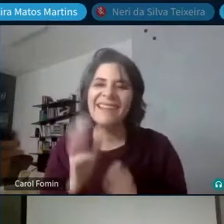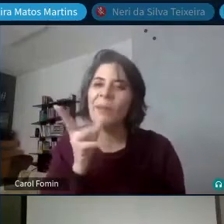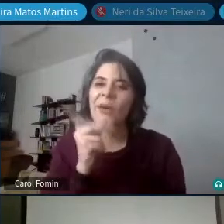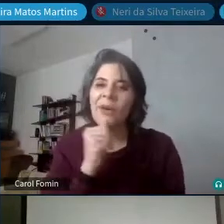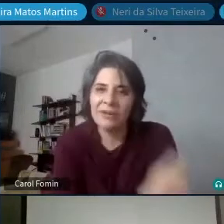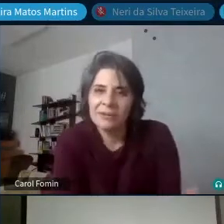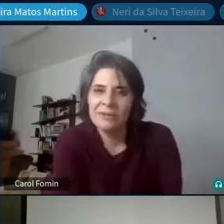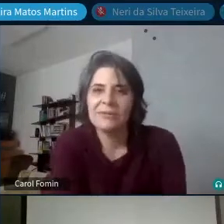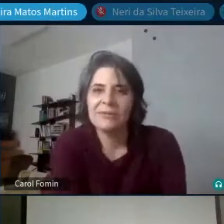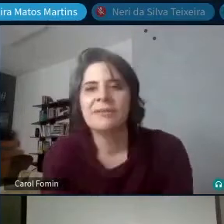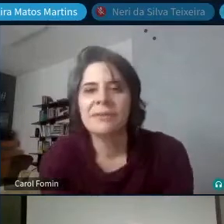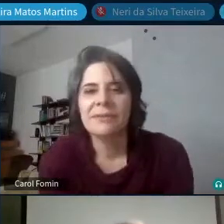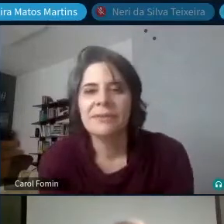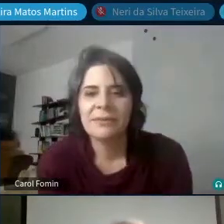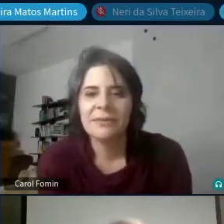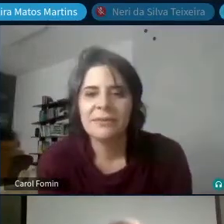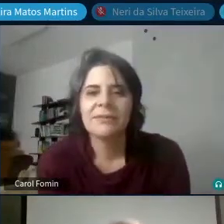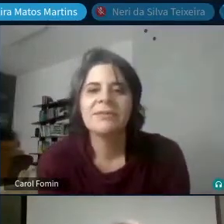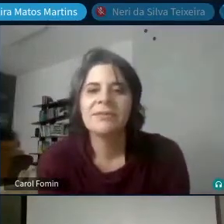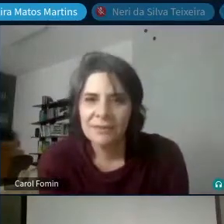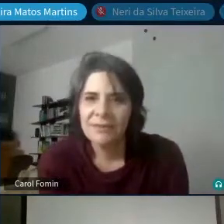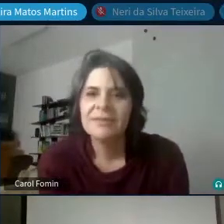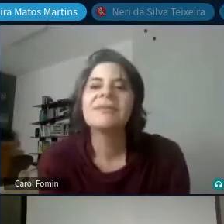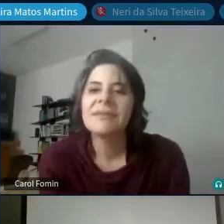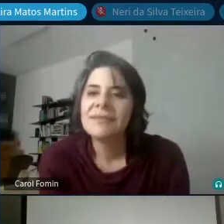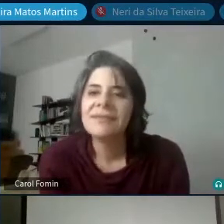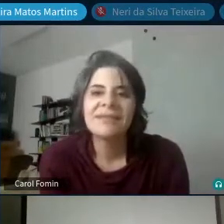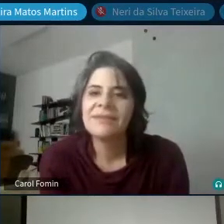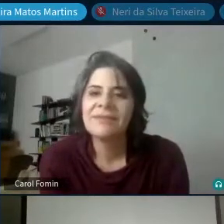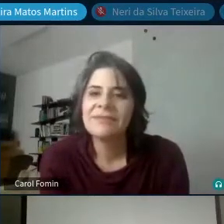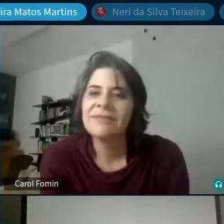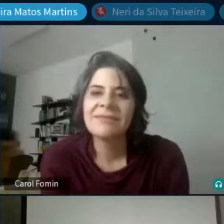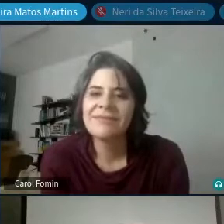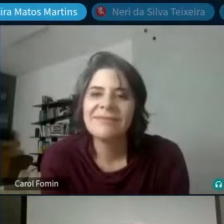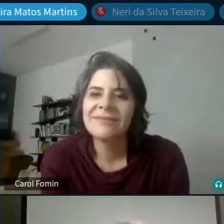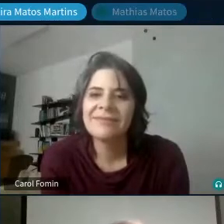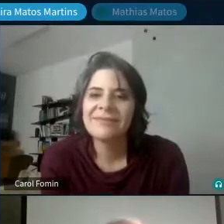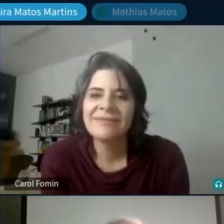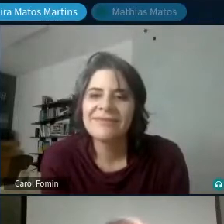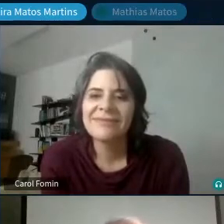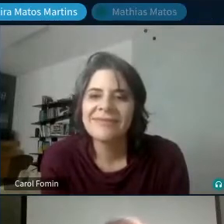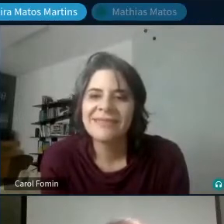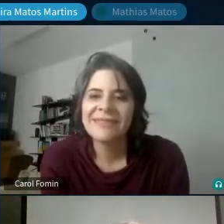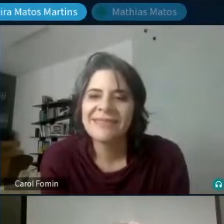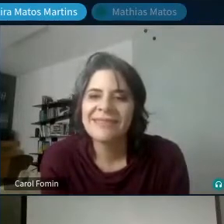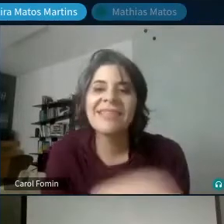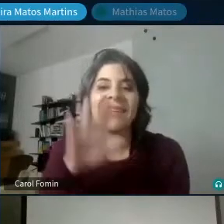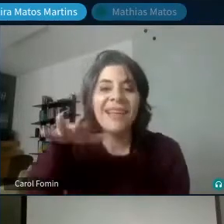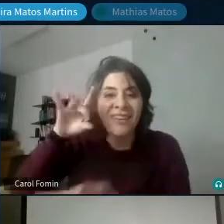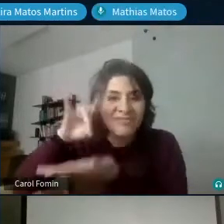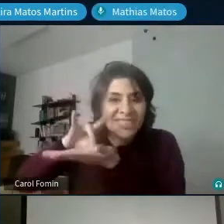Não, Nicolas, eu acho que isso é de propósito pra deixar a gente mais nervoso. Tô brincando, Nicolas.